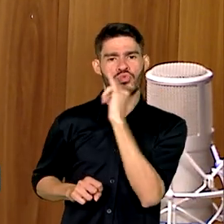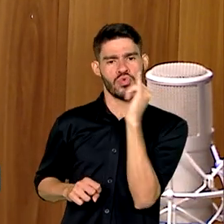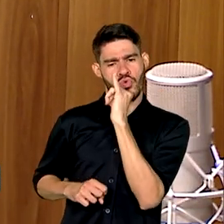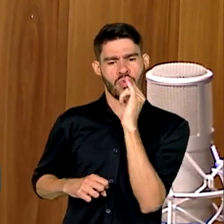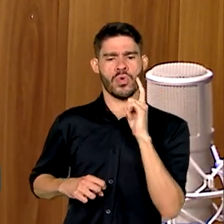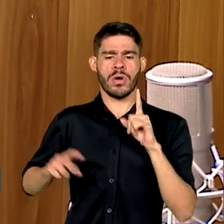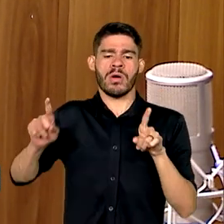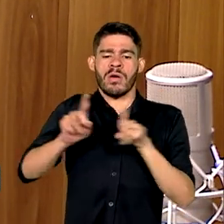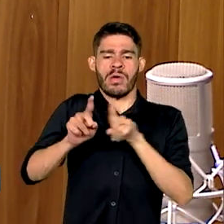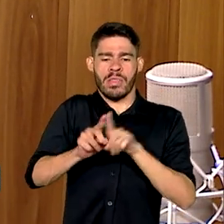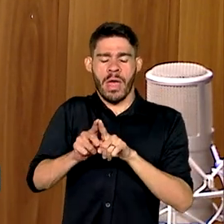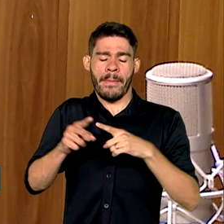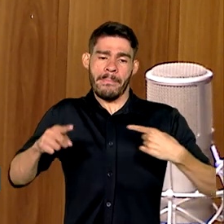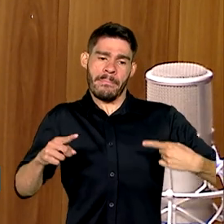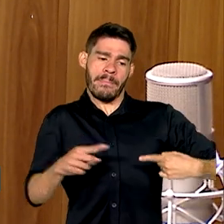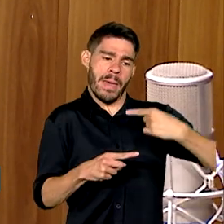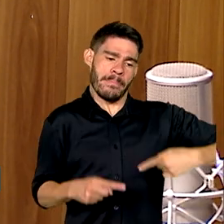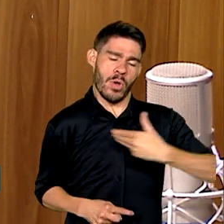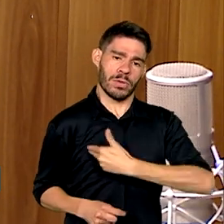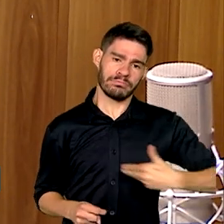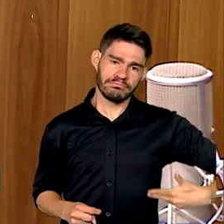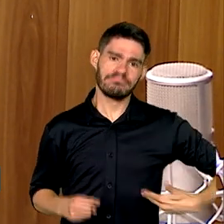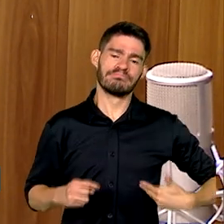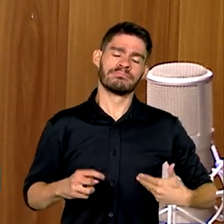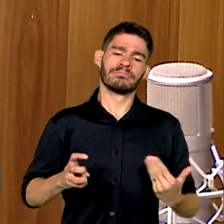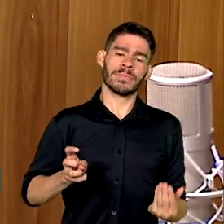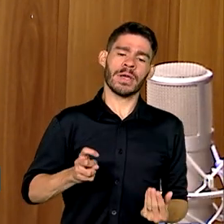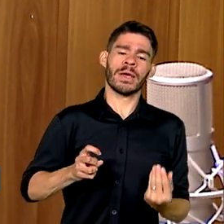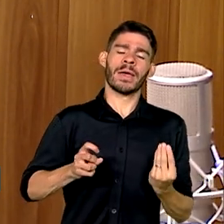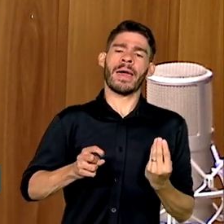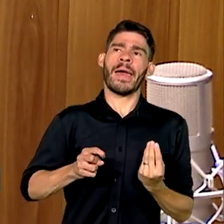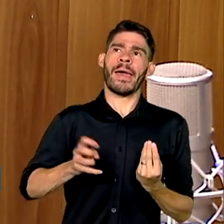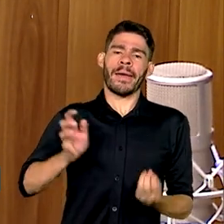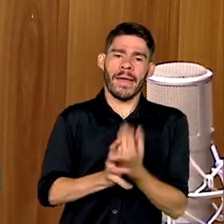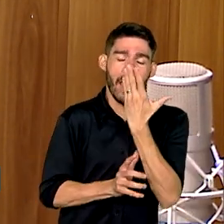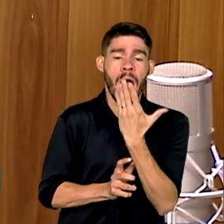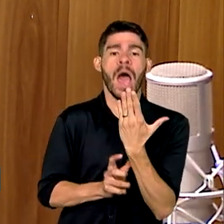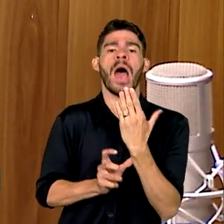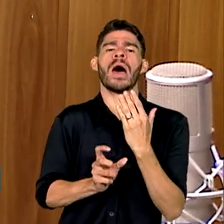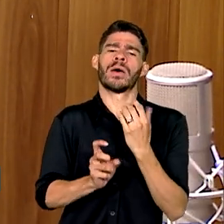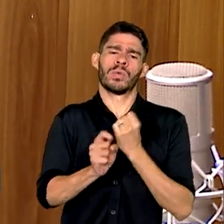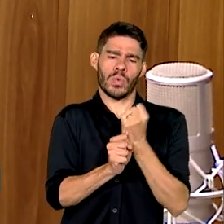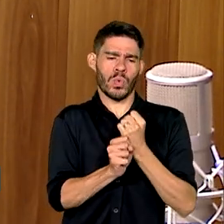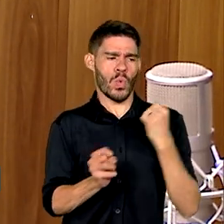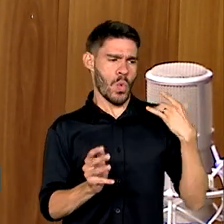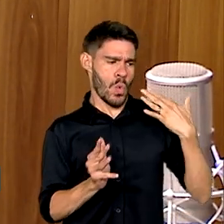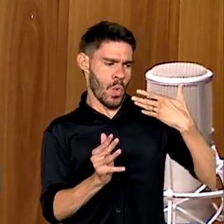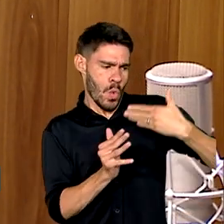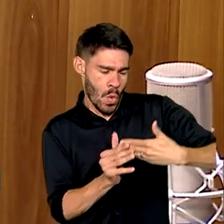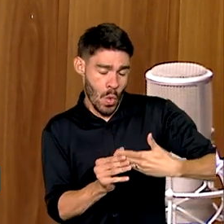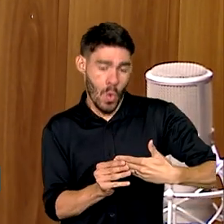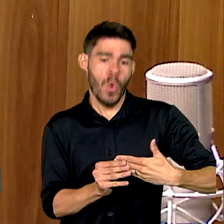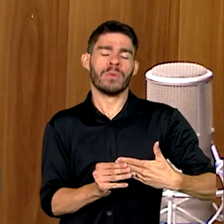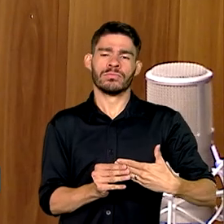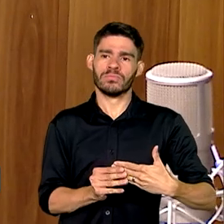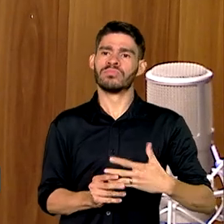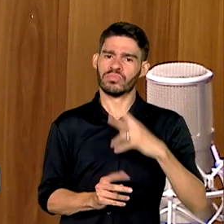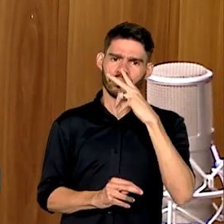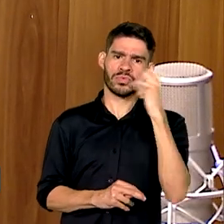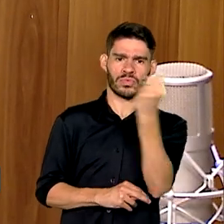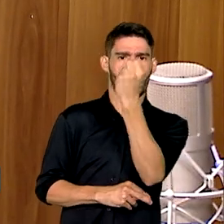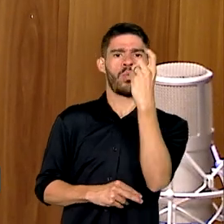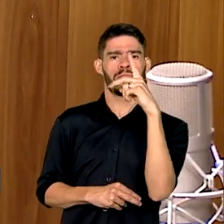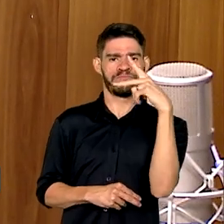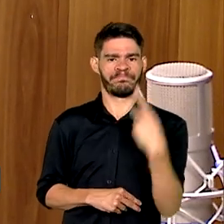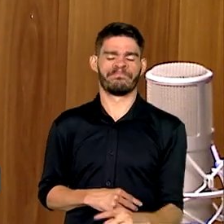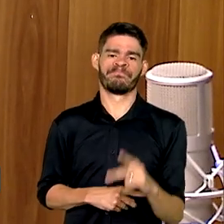consequência também das políticas públicas implementadas nas últimas décadas e no último ano, de forma mais vigorosa implementada no